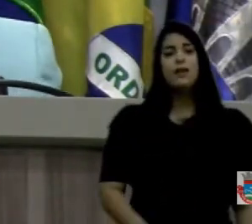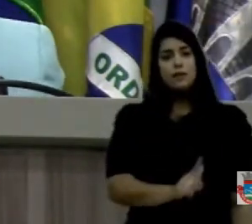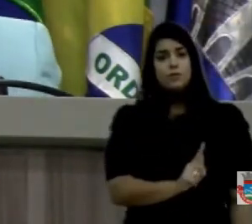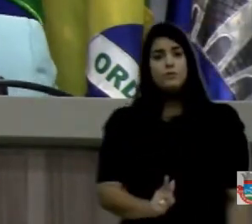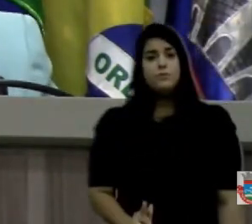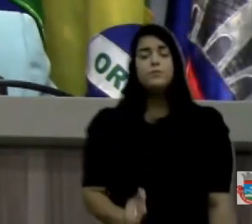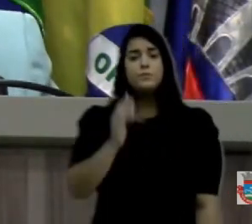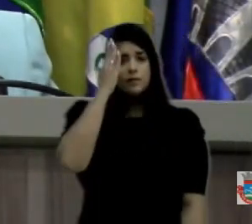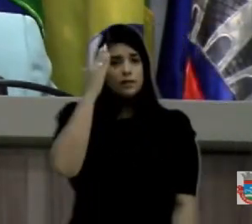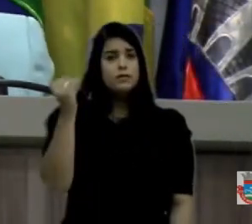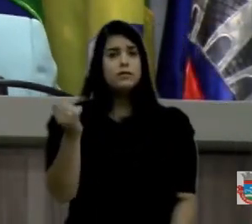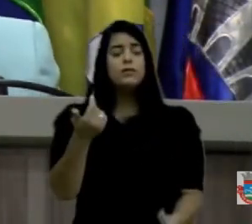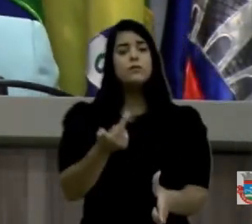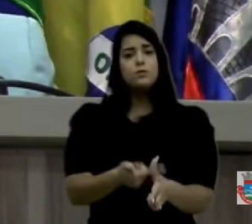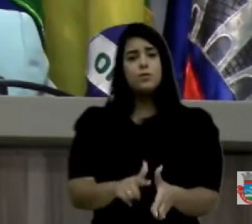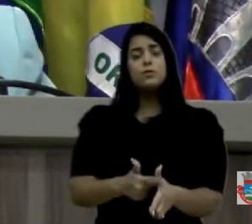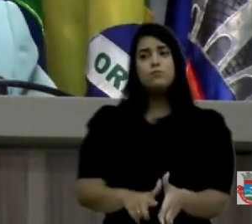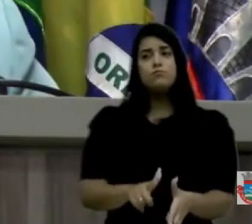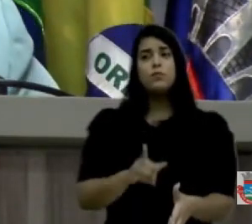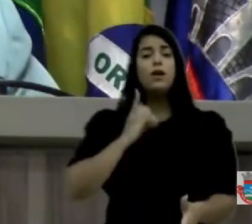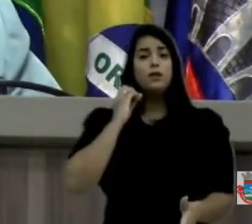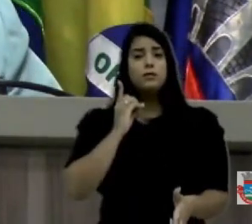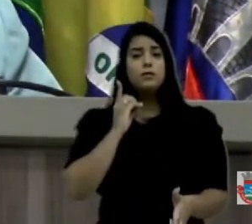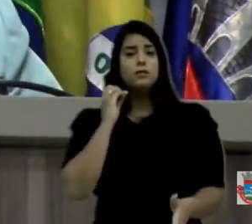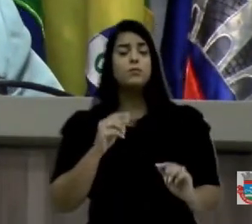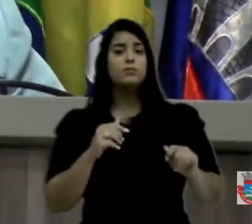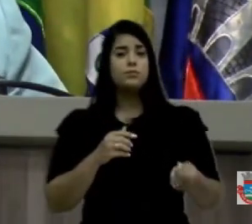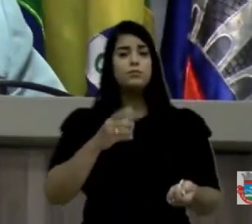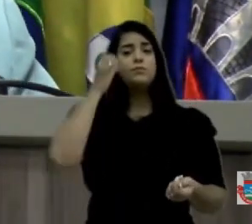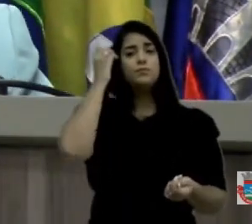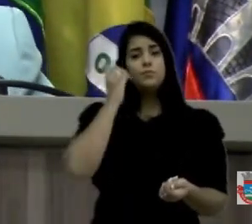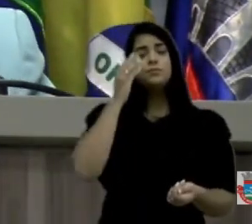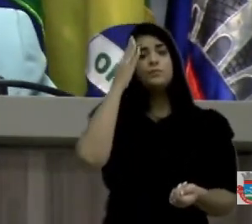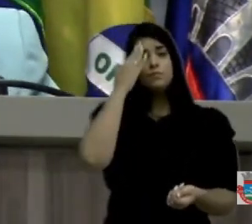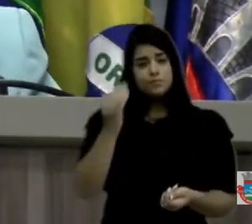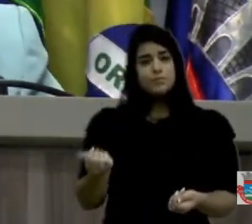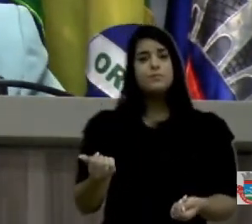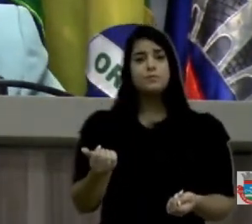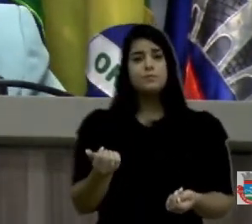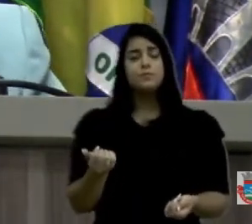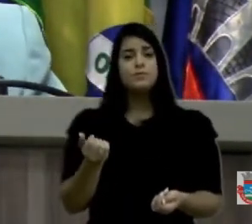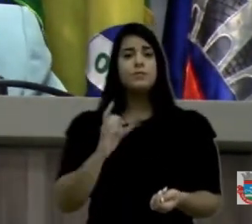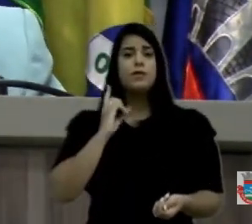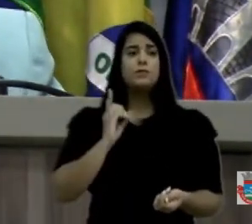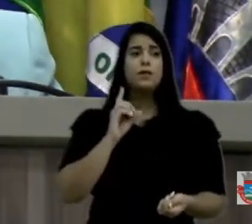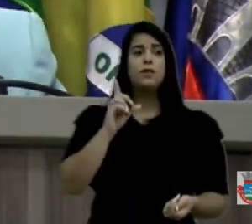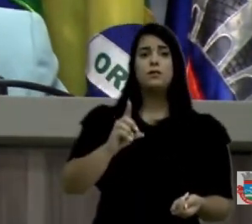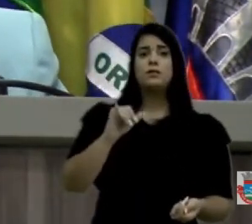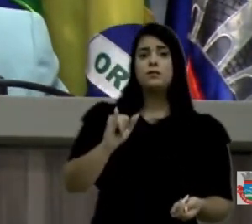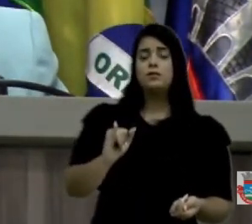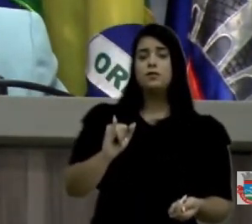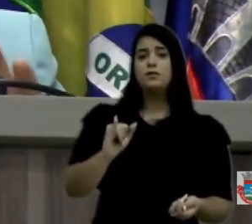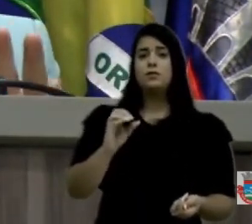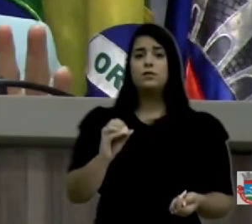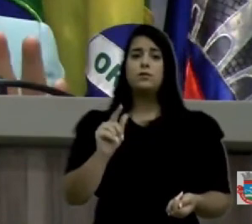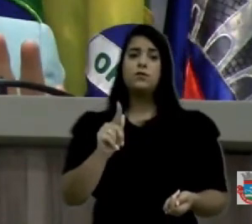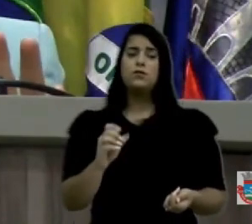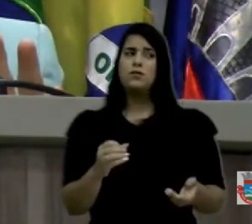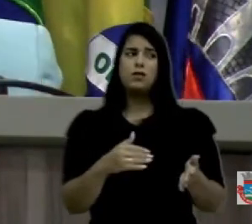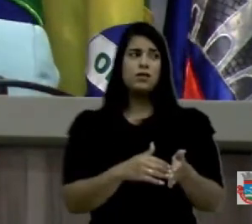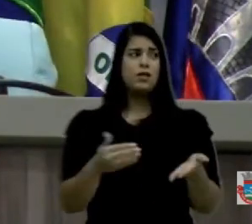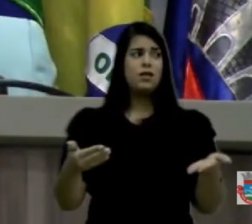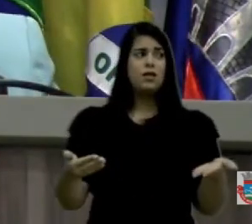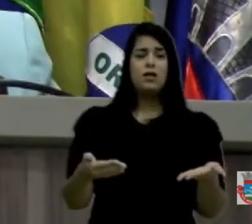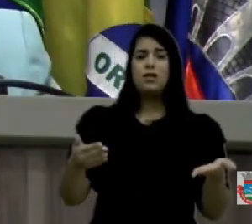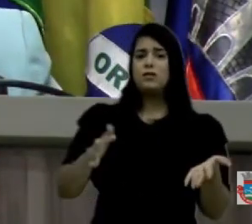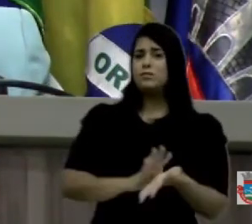sabe muito bem desse problema a deputada Débora Almeida sabe também Deputado Diogo e todos já procuraram e até agora nada infelizmente